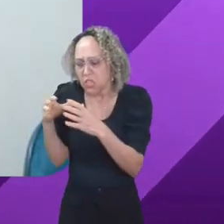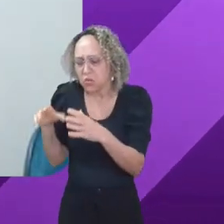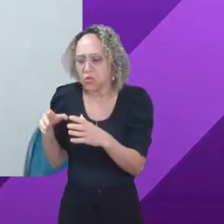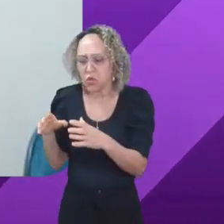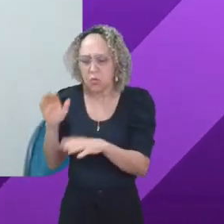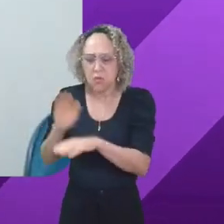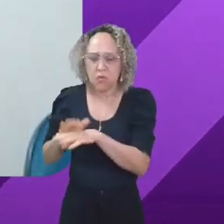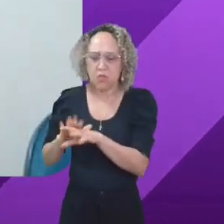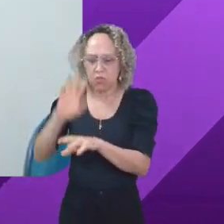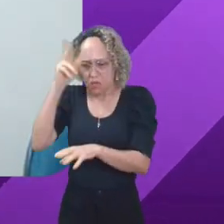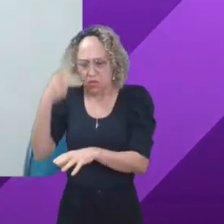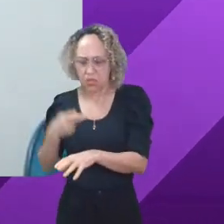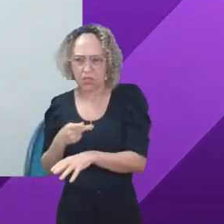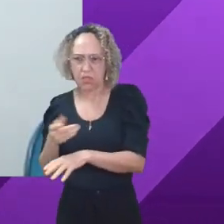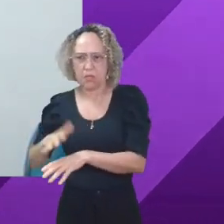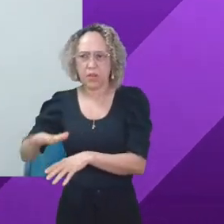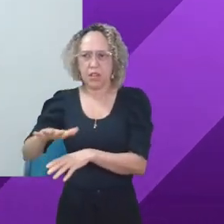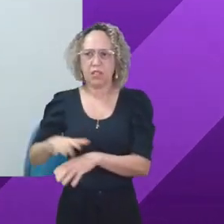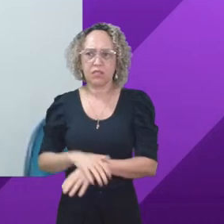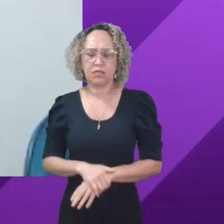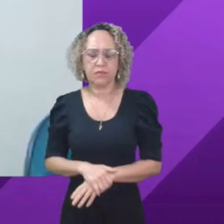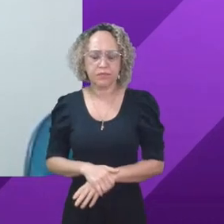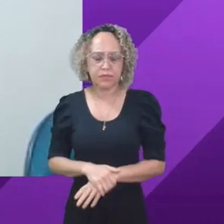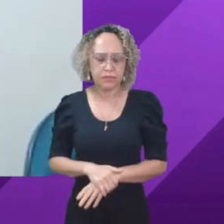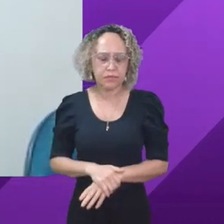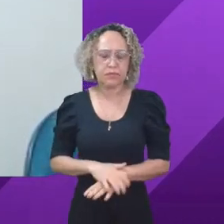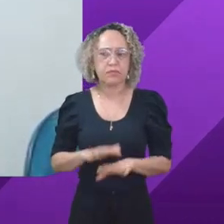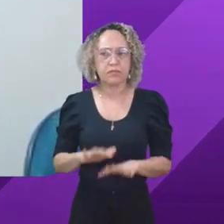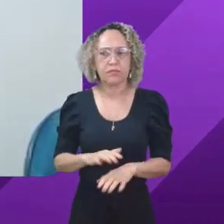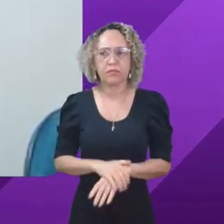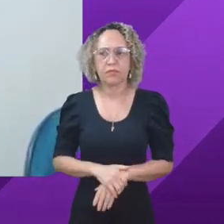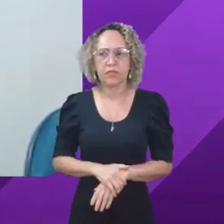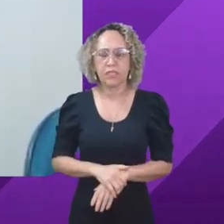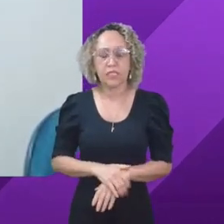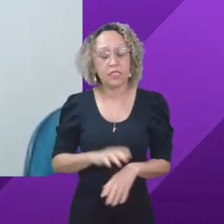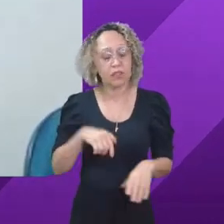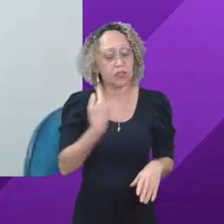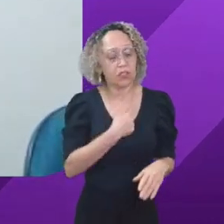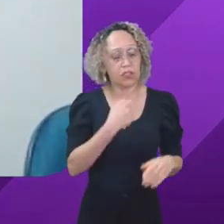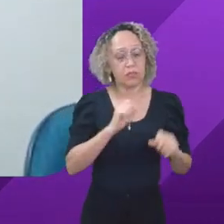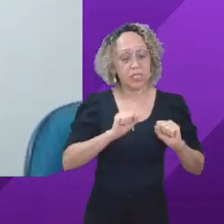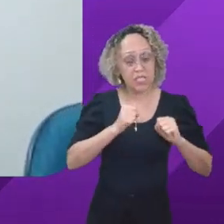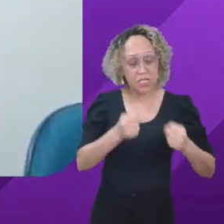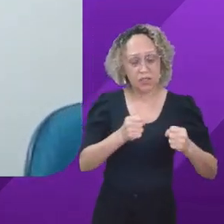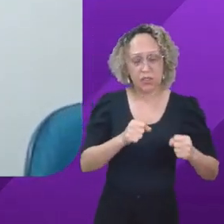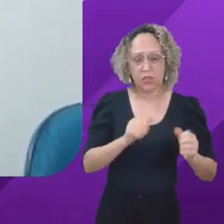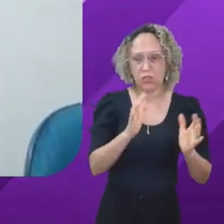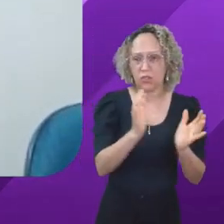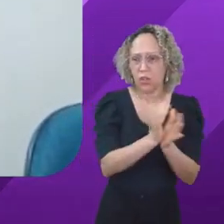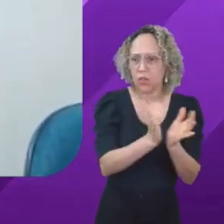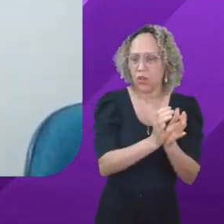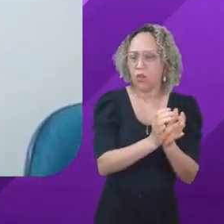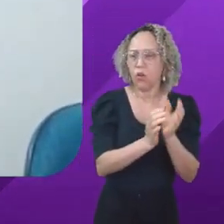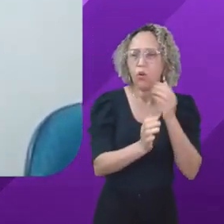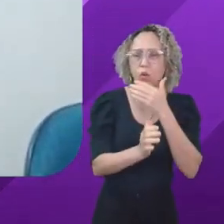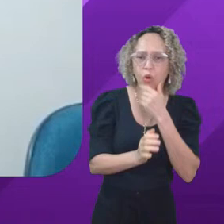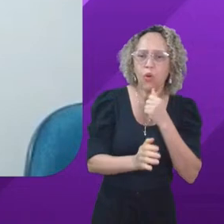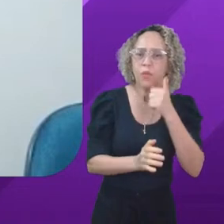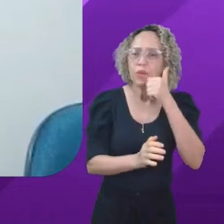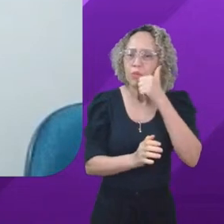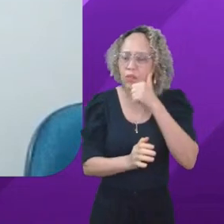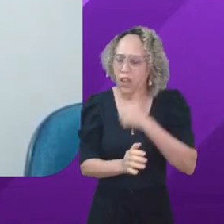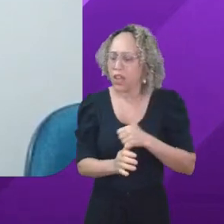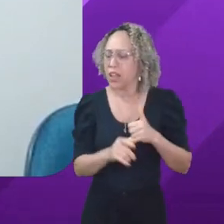naquela, muitas pessoas que quiseram abraçar aquela luta, né? Foram poucas as mulheres, pouquíssimos homens, porque eles entendem